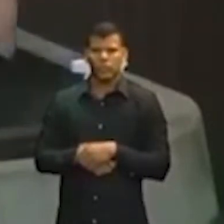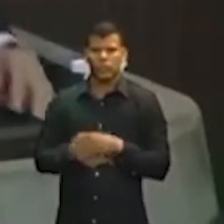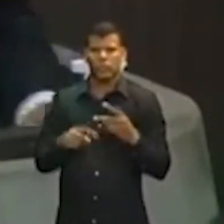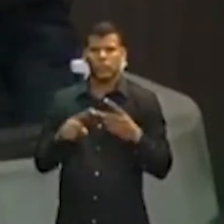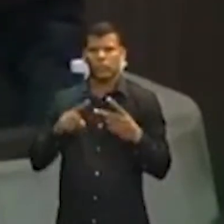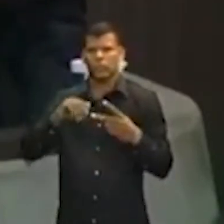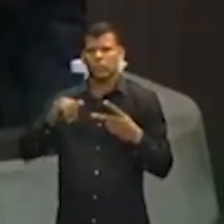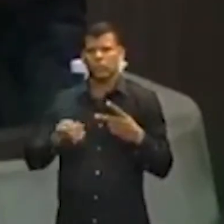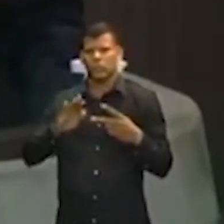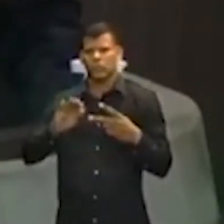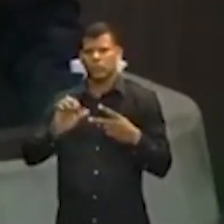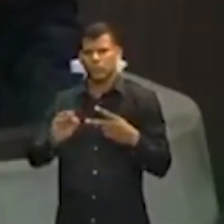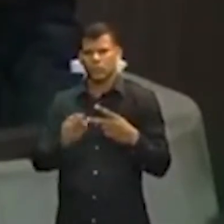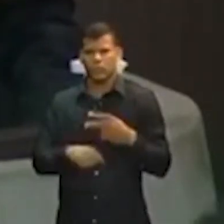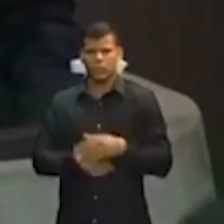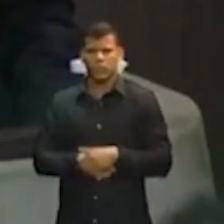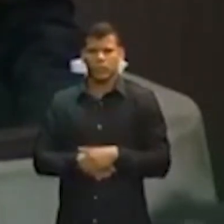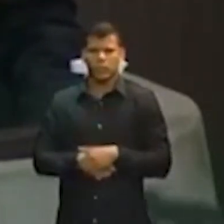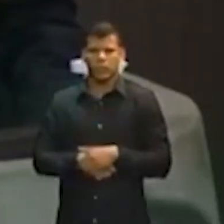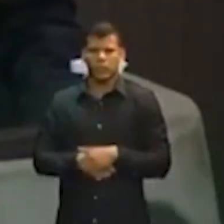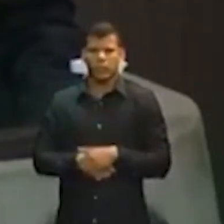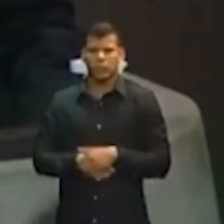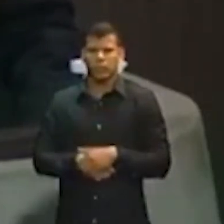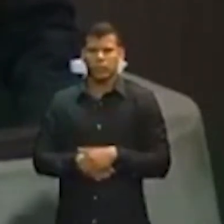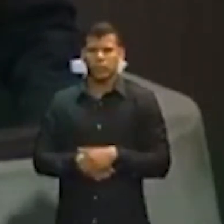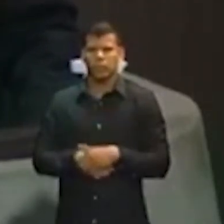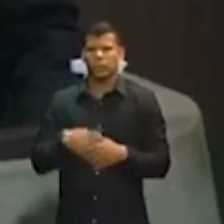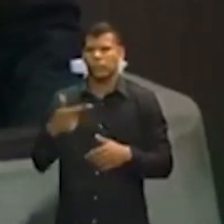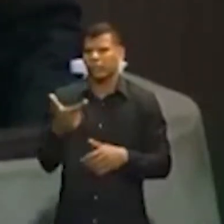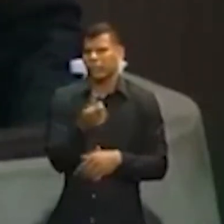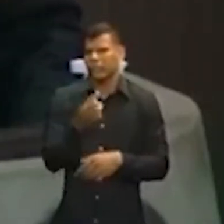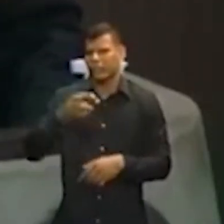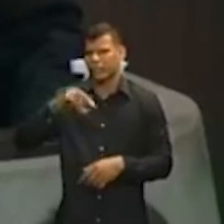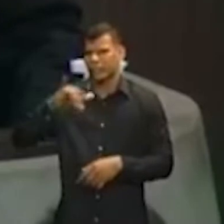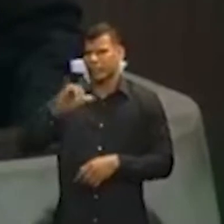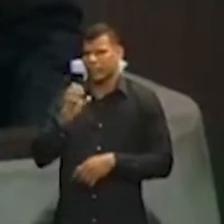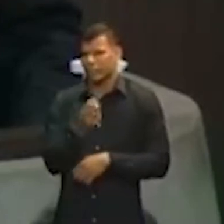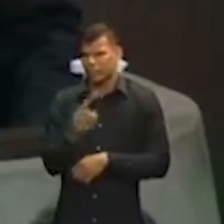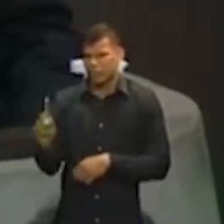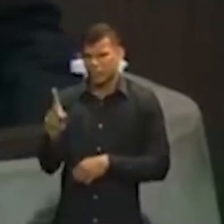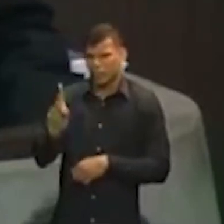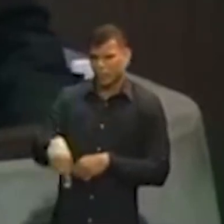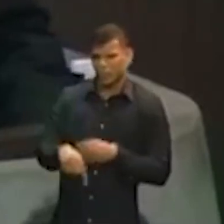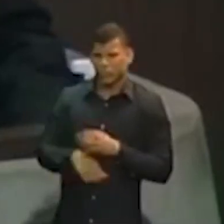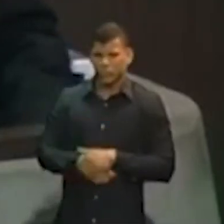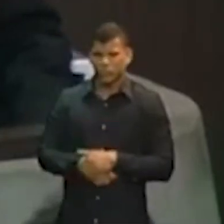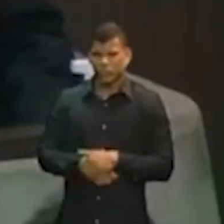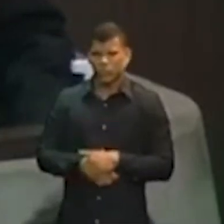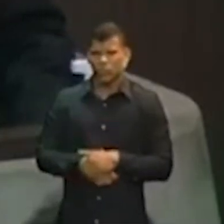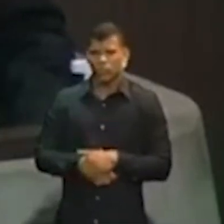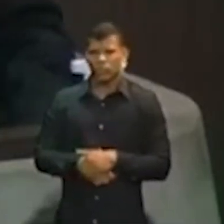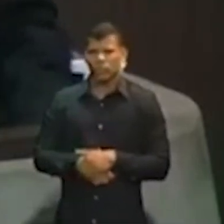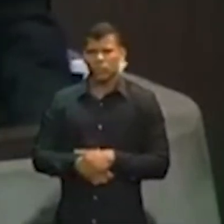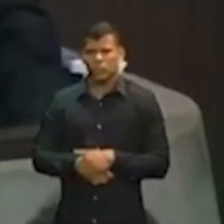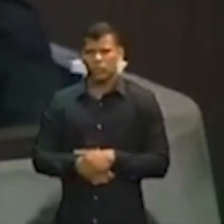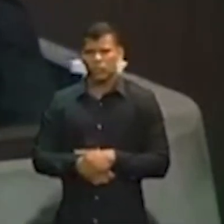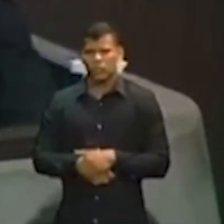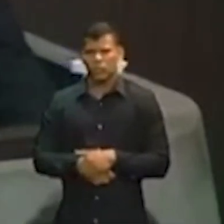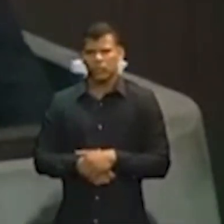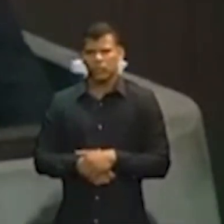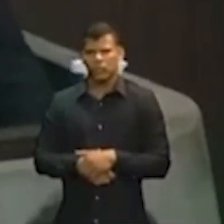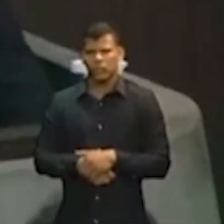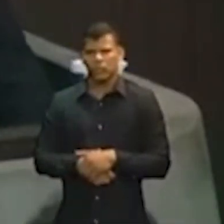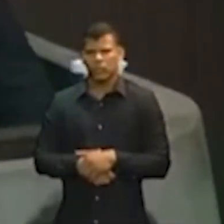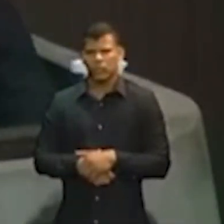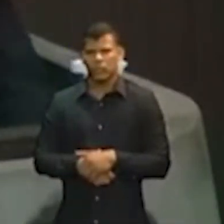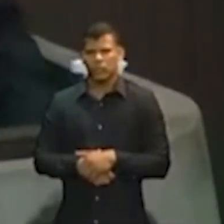da JBS. JBS, doutora Silvana, não foi só os 26 milhões que eles roubaram, não, para comprar